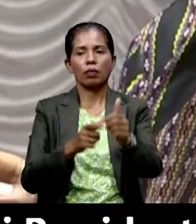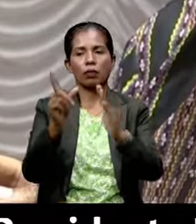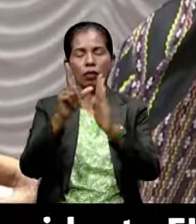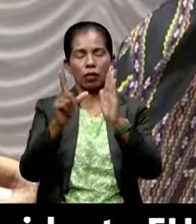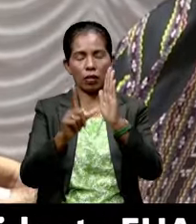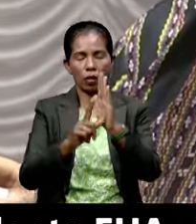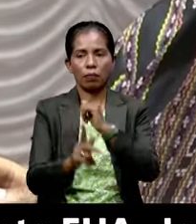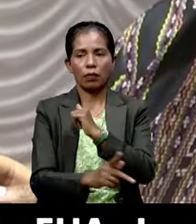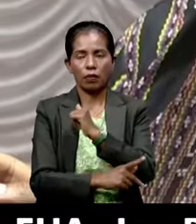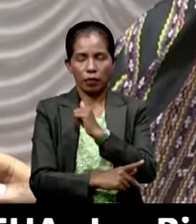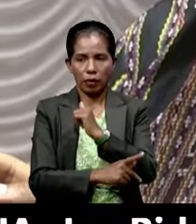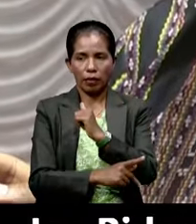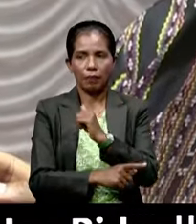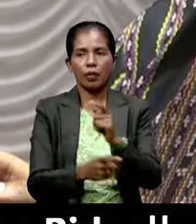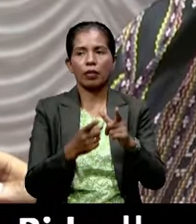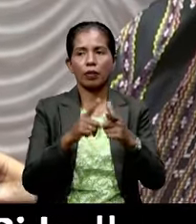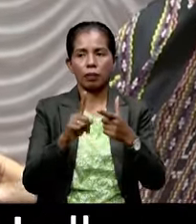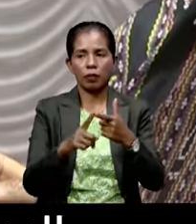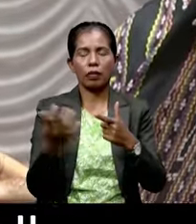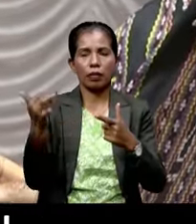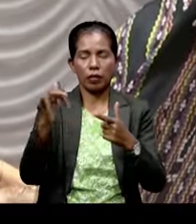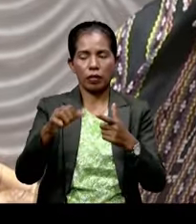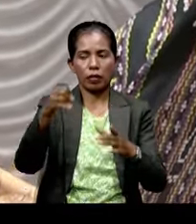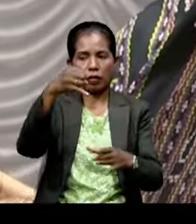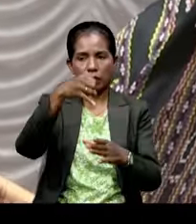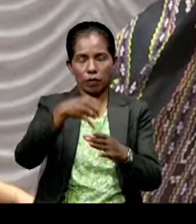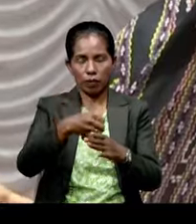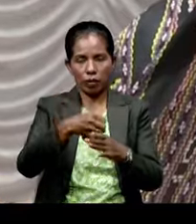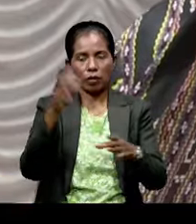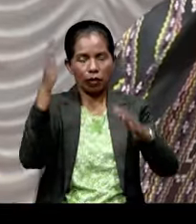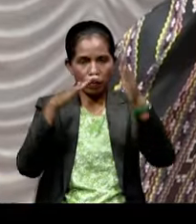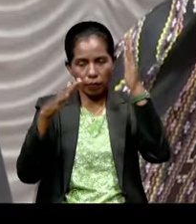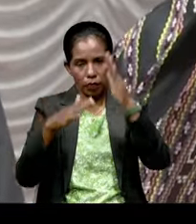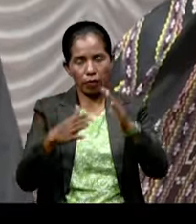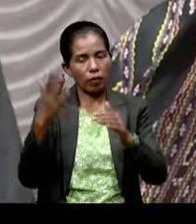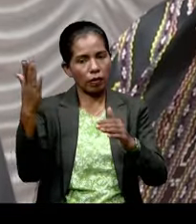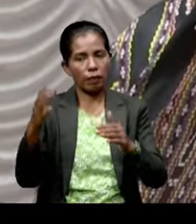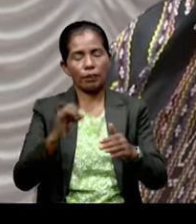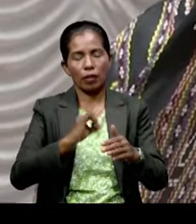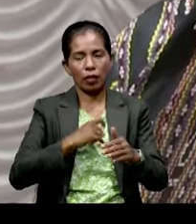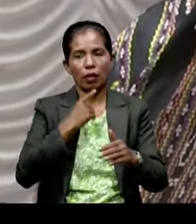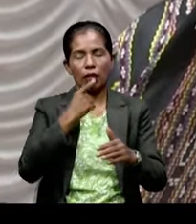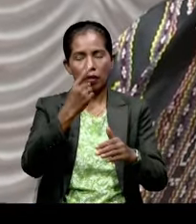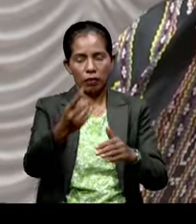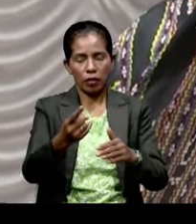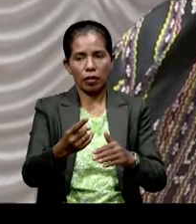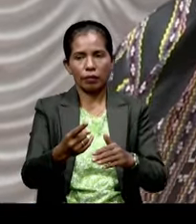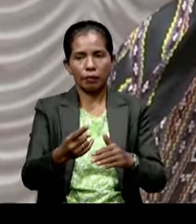portuguesa. E depois, se também envolve a Antoné, onde o aconselhamento de